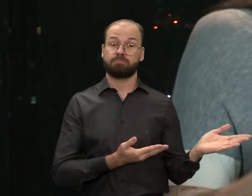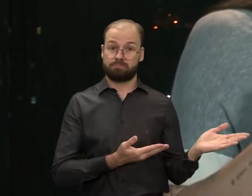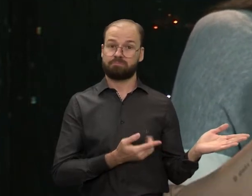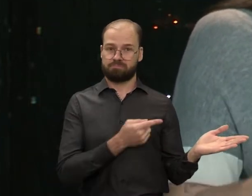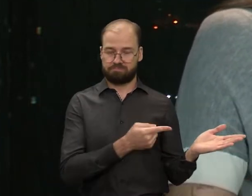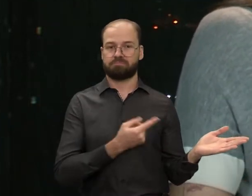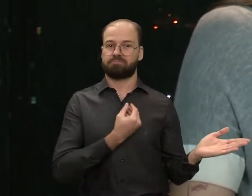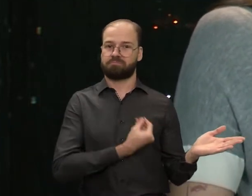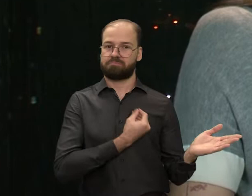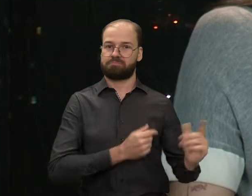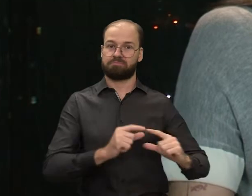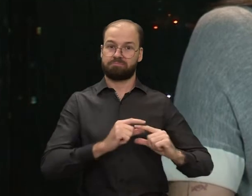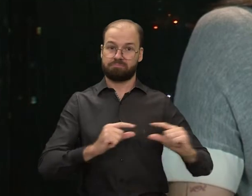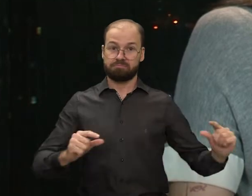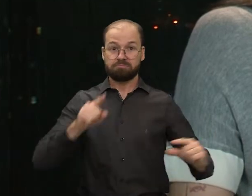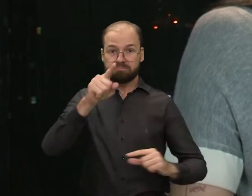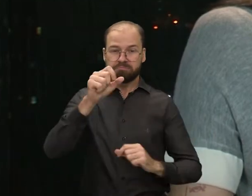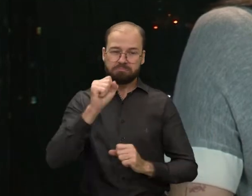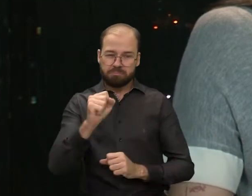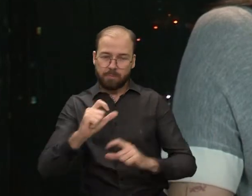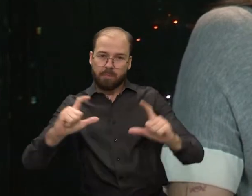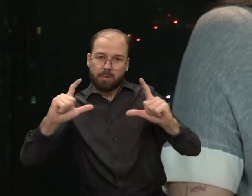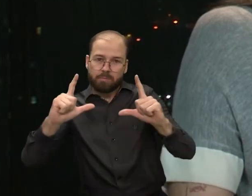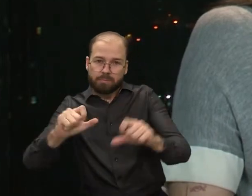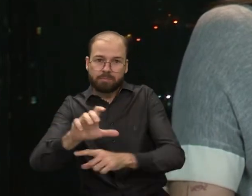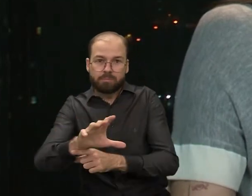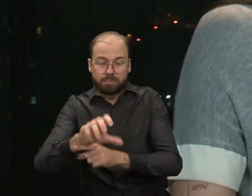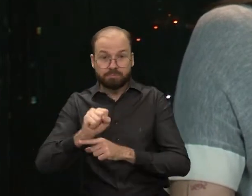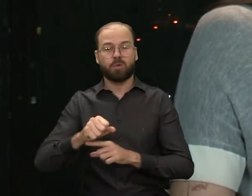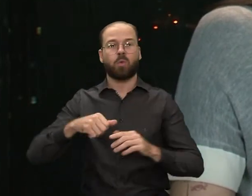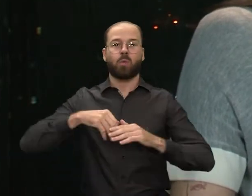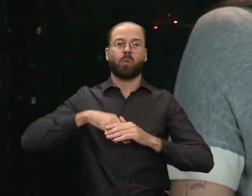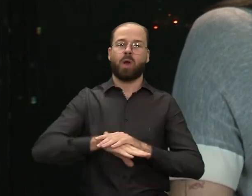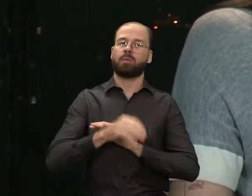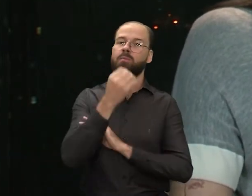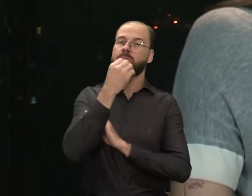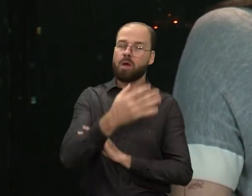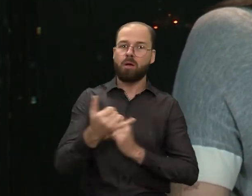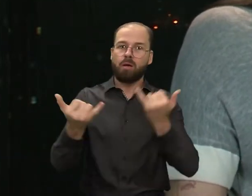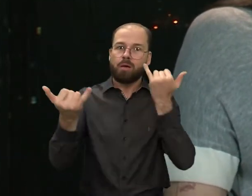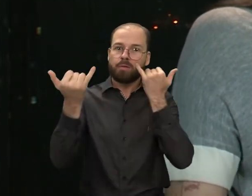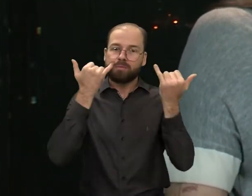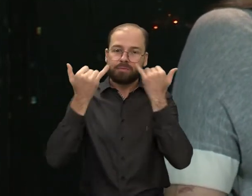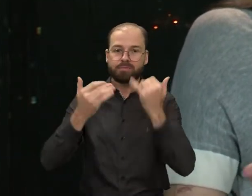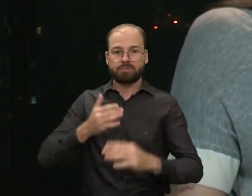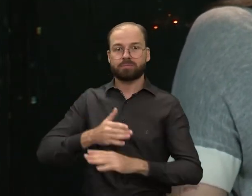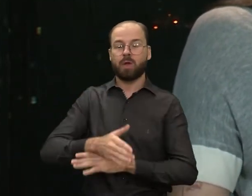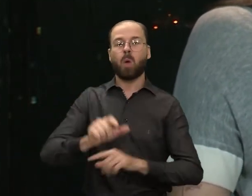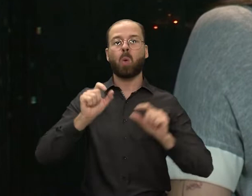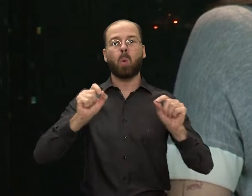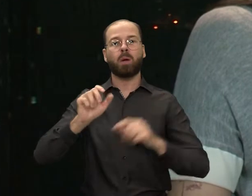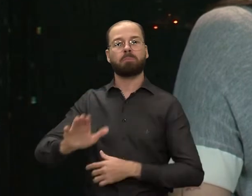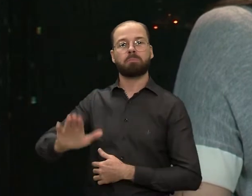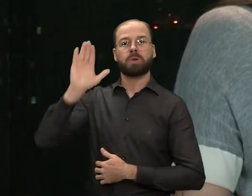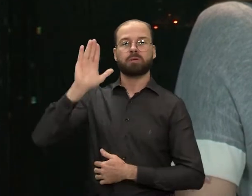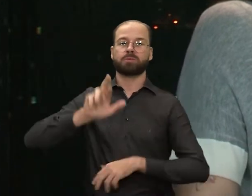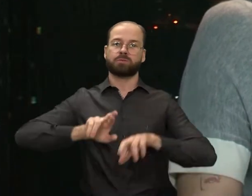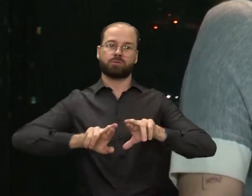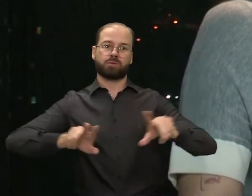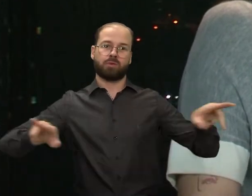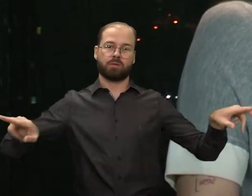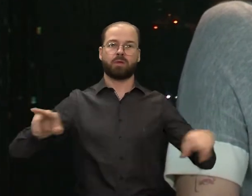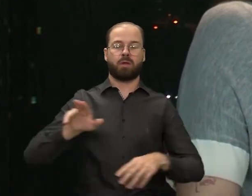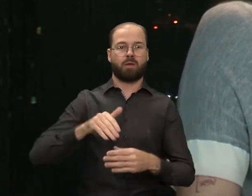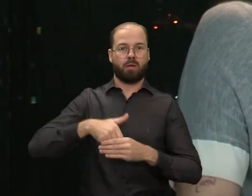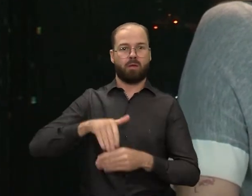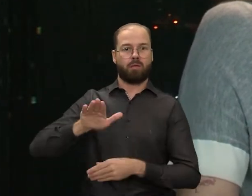contas.tse.jus.br. Está aparecendo aqui na nossa tela se você quiser tirar uma foto. É sempre bom saber o que prometem os diferentes candidatos